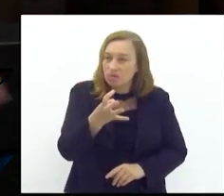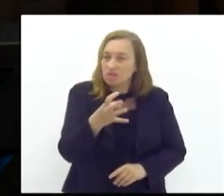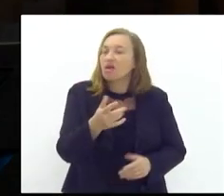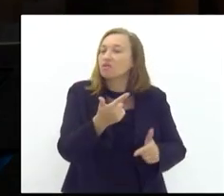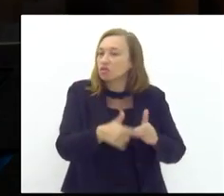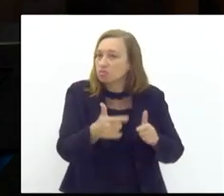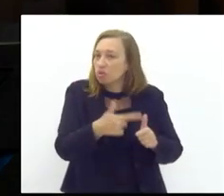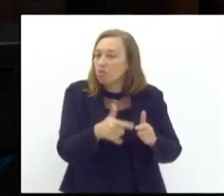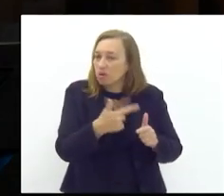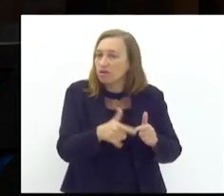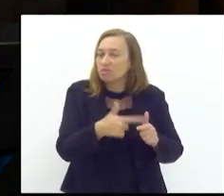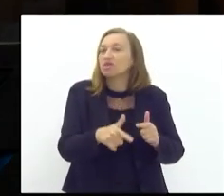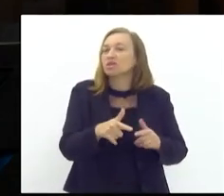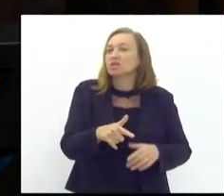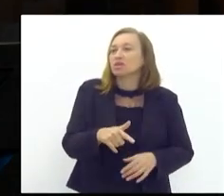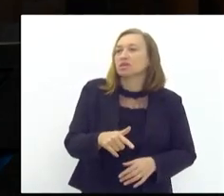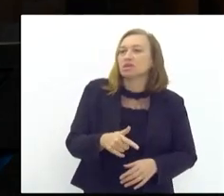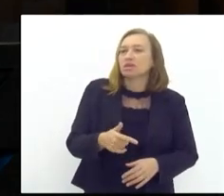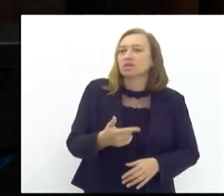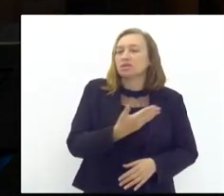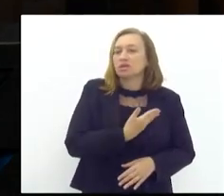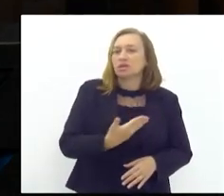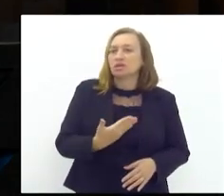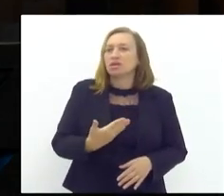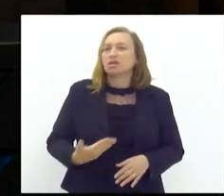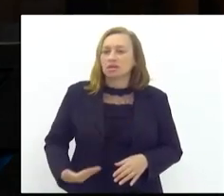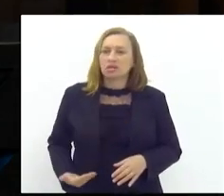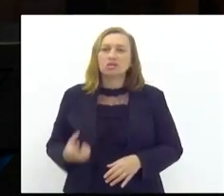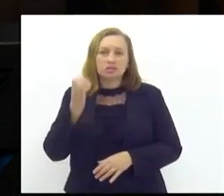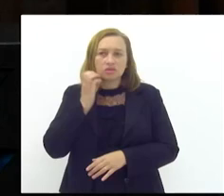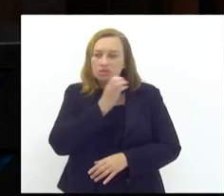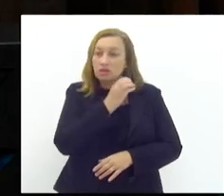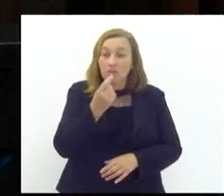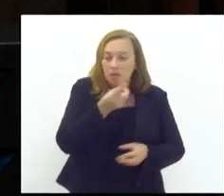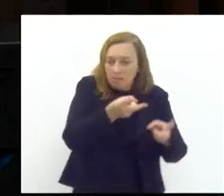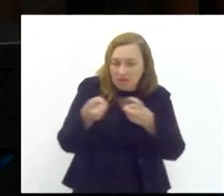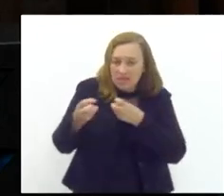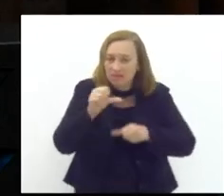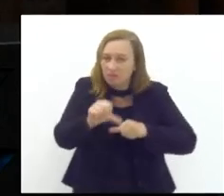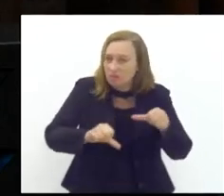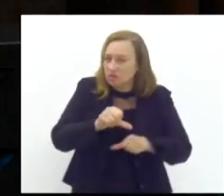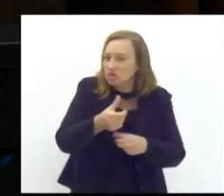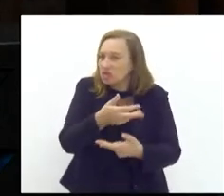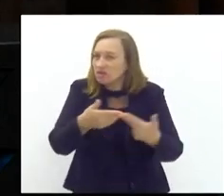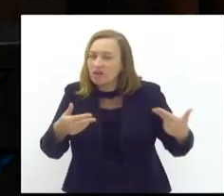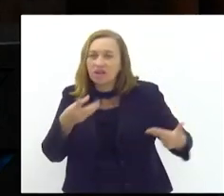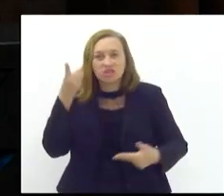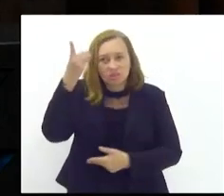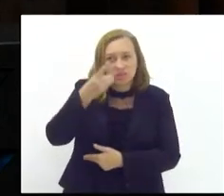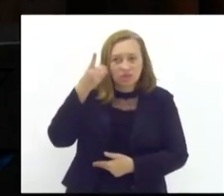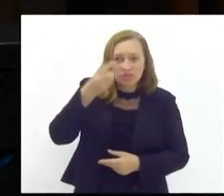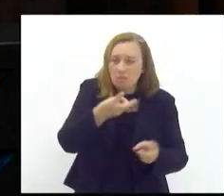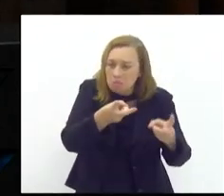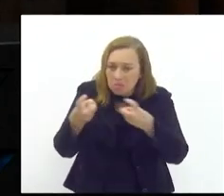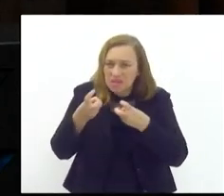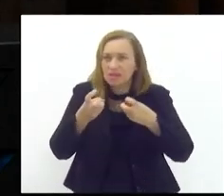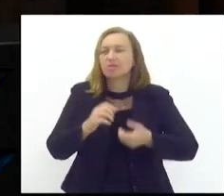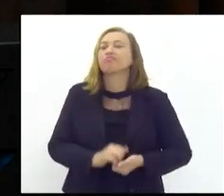problemas do governo Cláudio Castro a gente percebe que as coisas foram mudando e hoje muitos deputados percebem